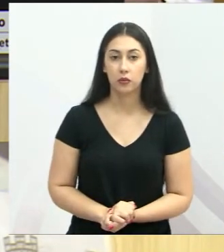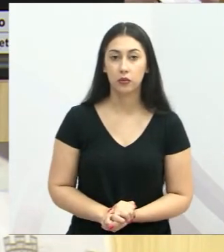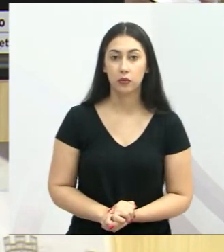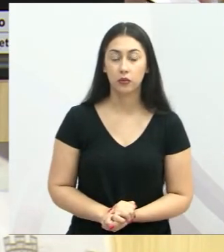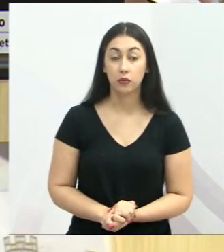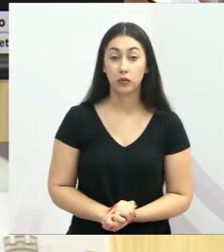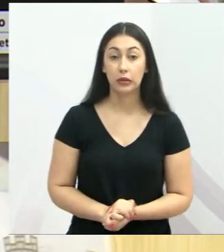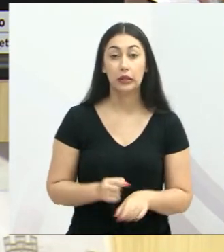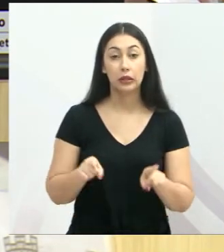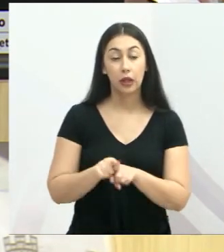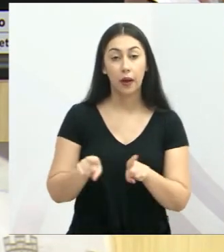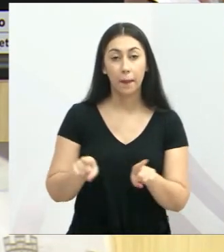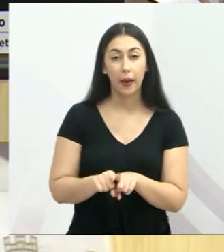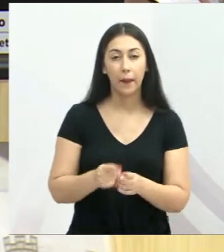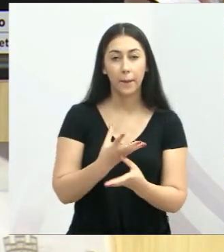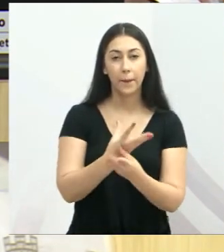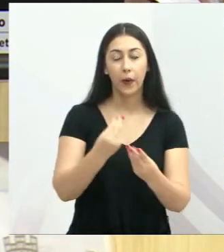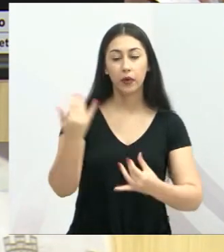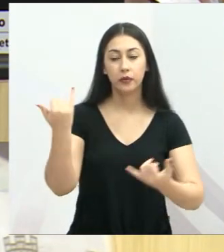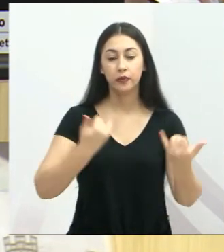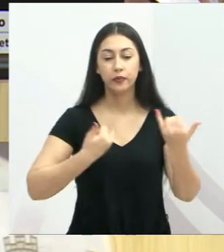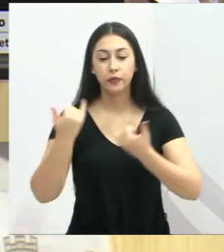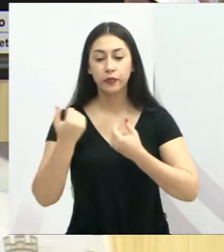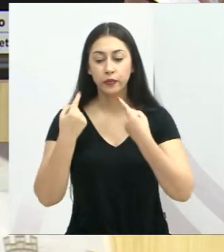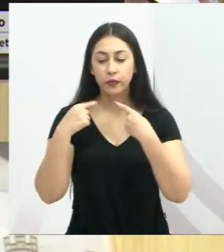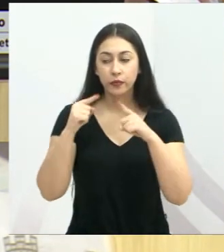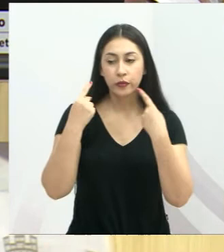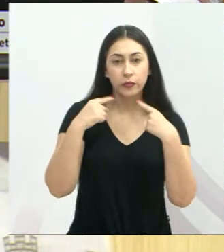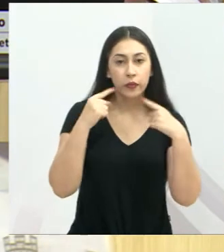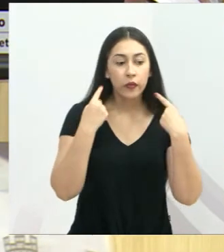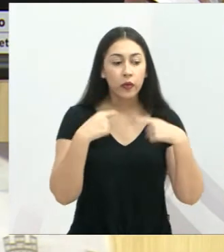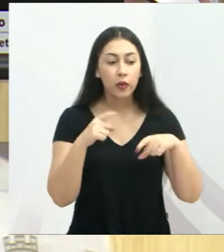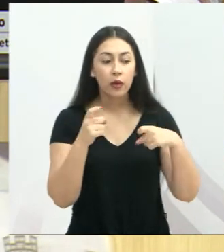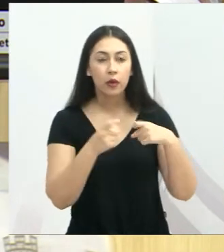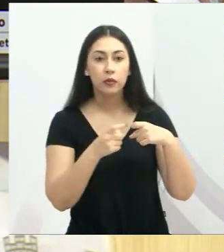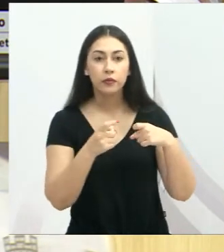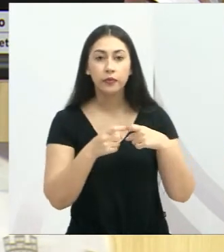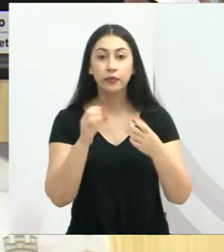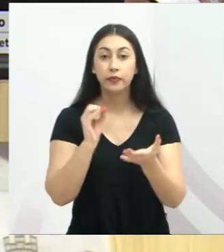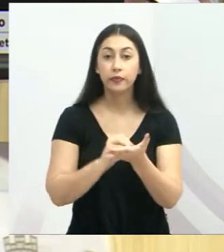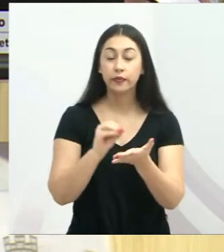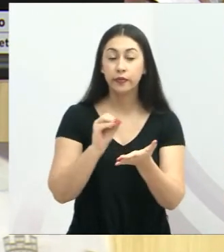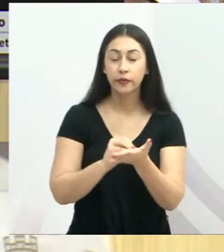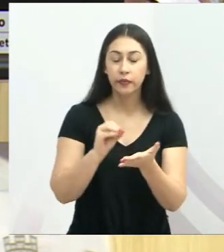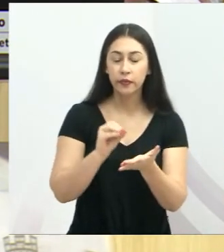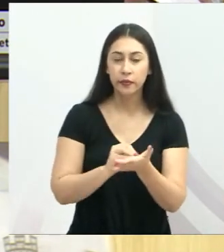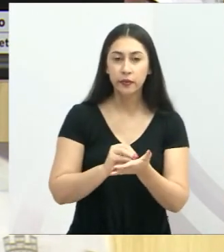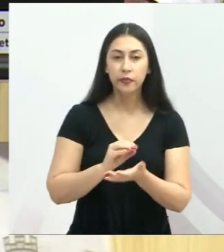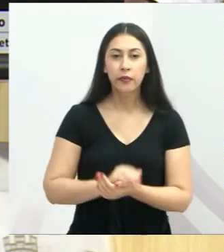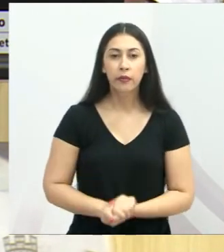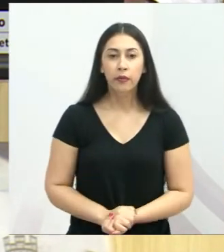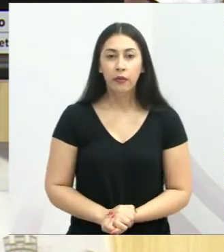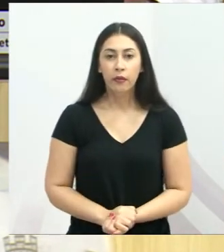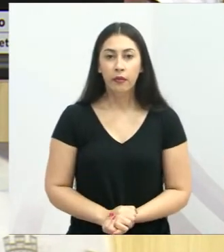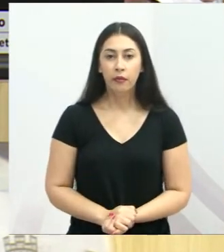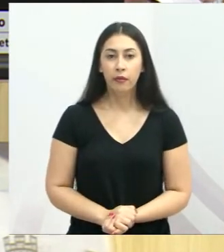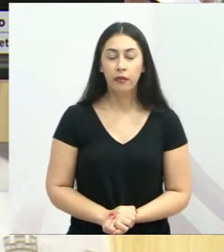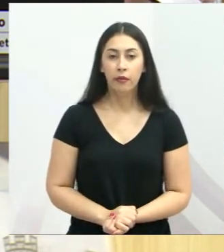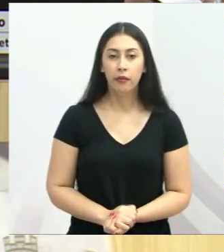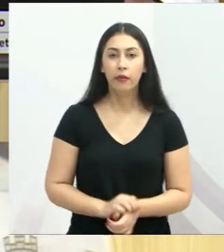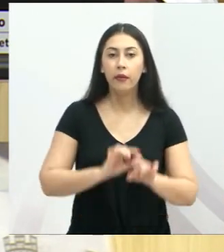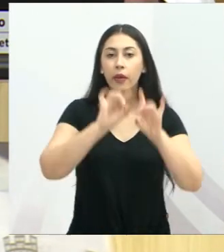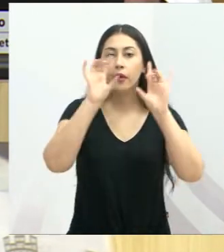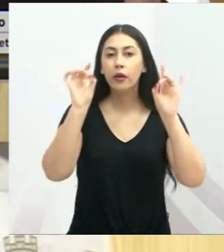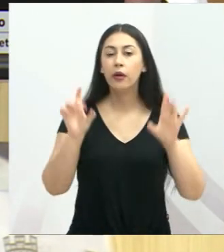recebimento de diversas reclamações sobre a falta de médicos em postos de saúde do município, em especial